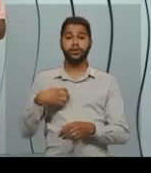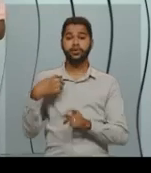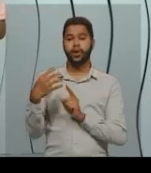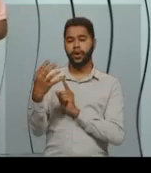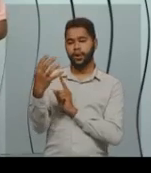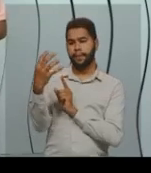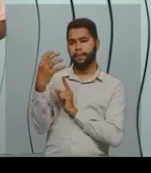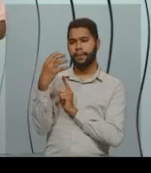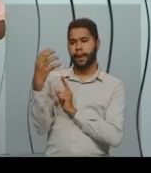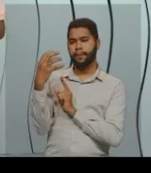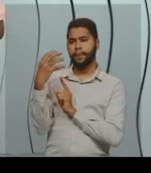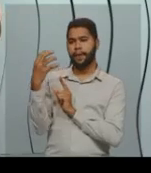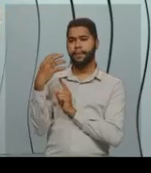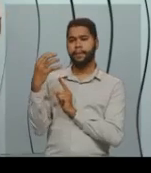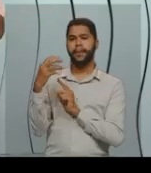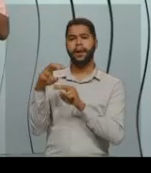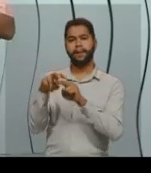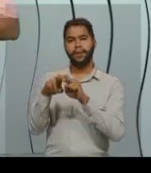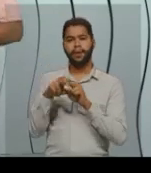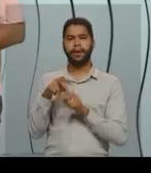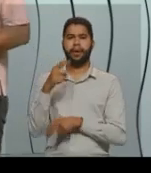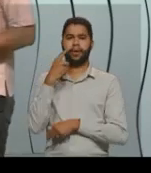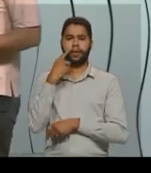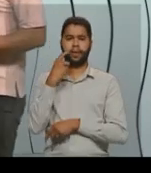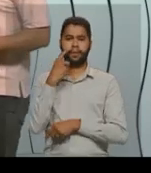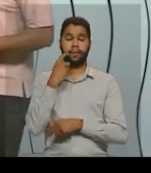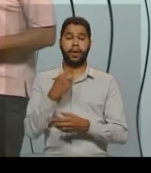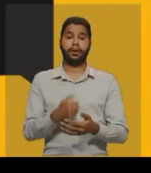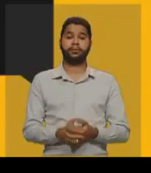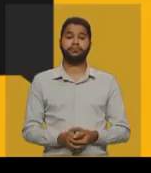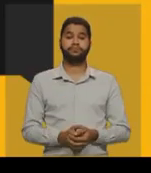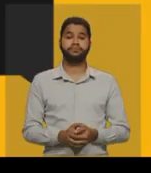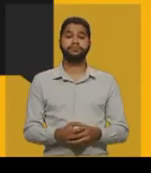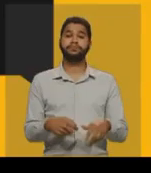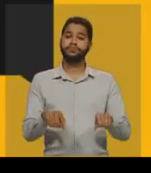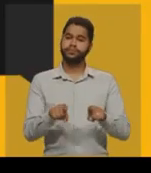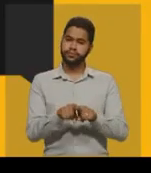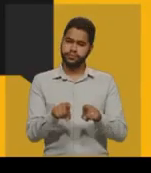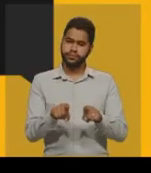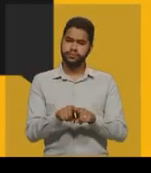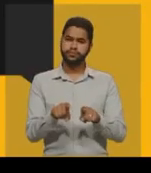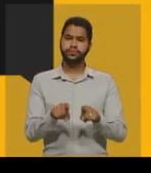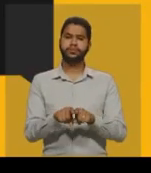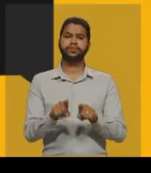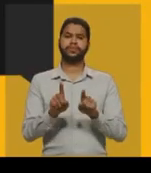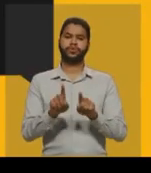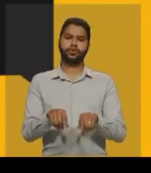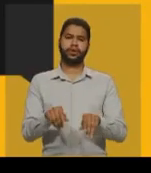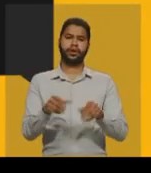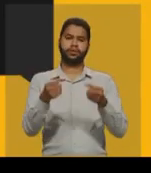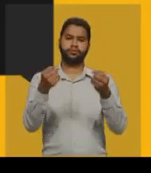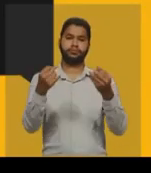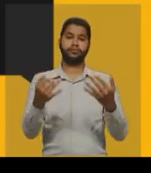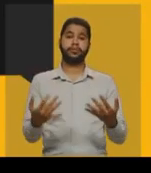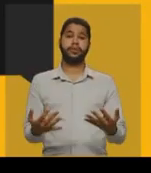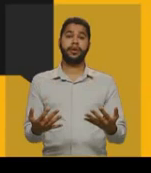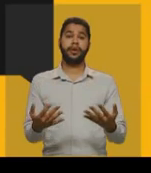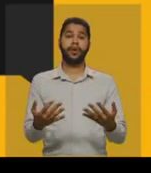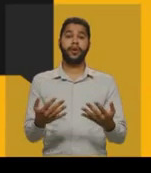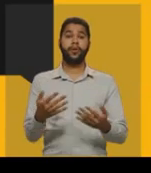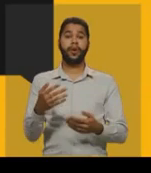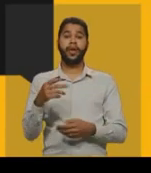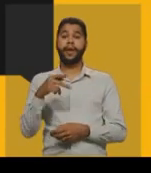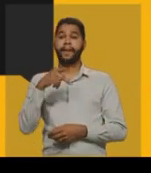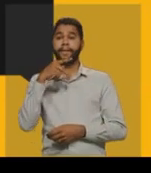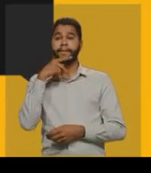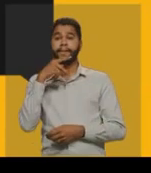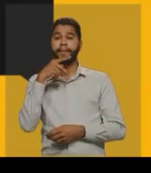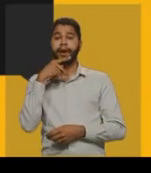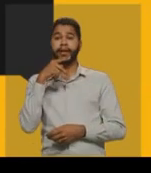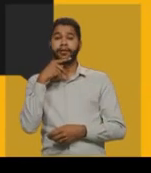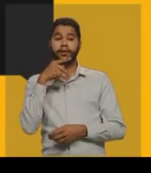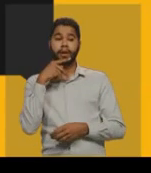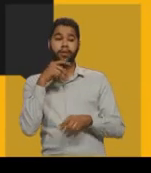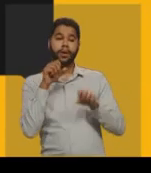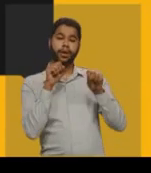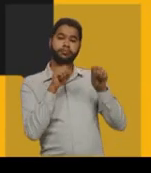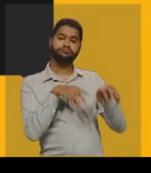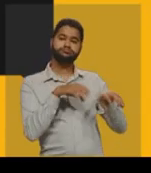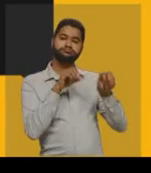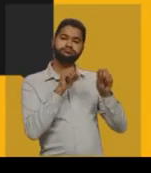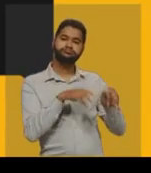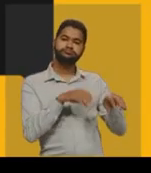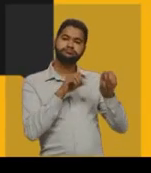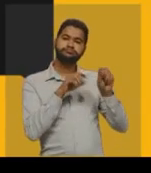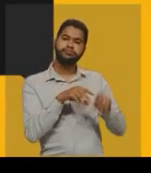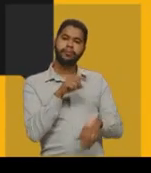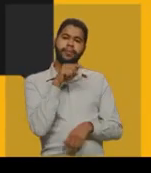esse legado do seu pai. Além disso, como eu já antecipei, ele é discípulo de Platão, ou seja, ele era um